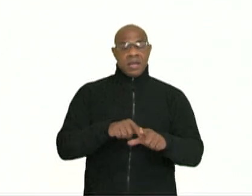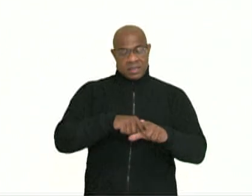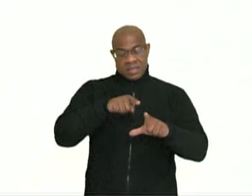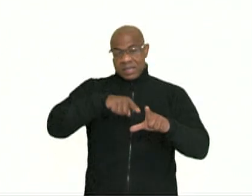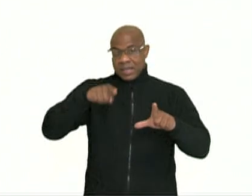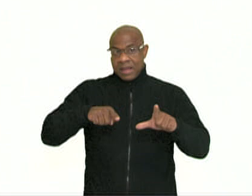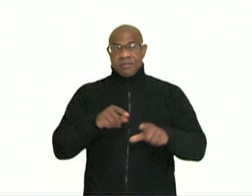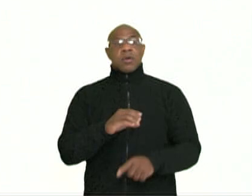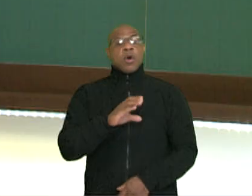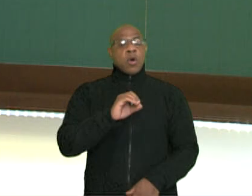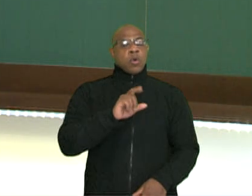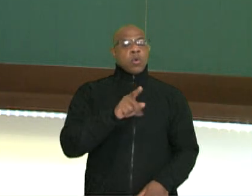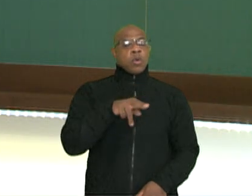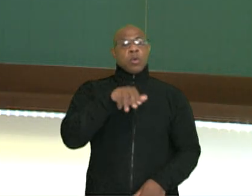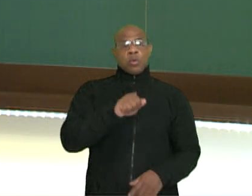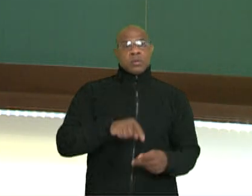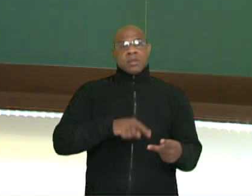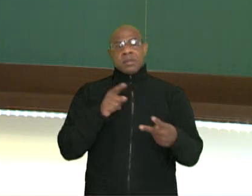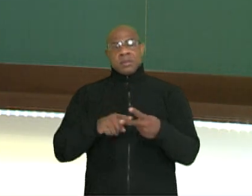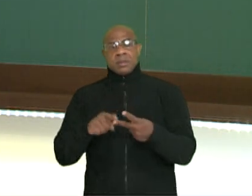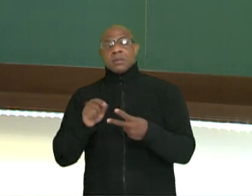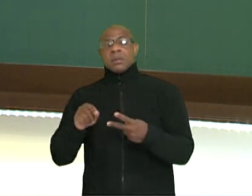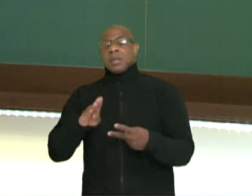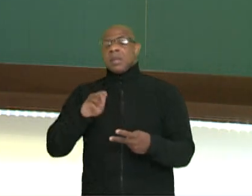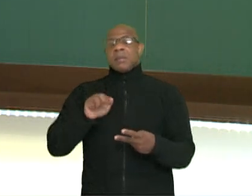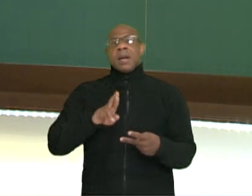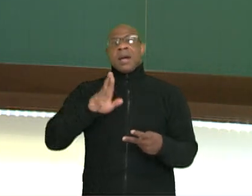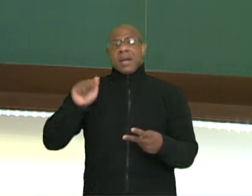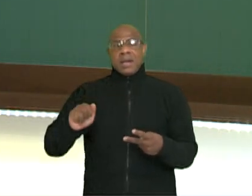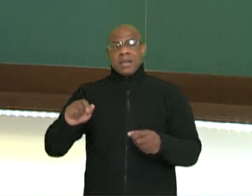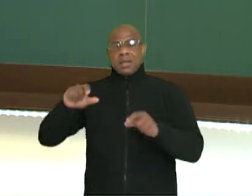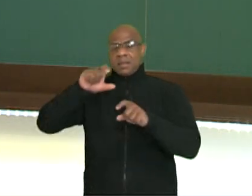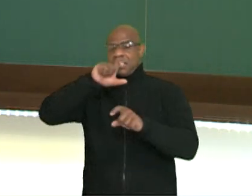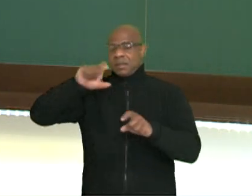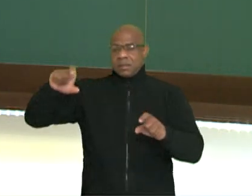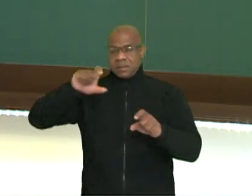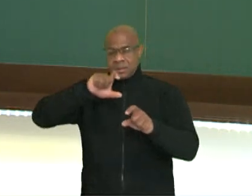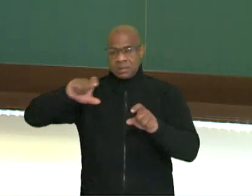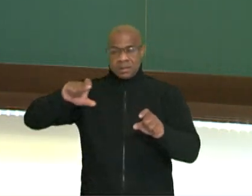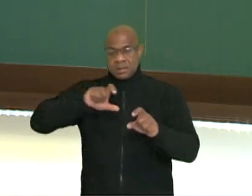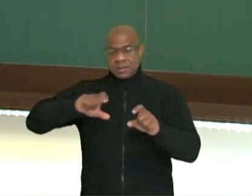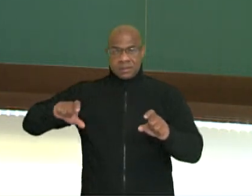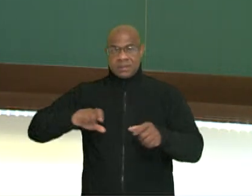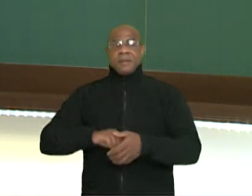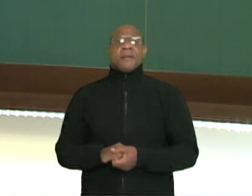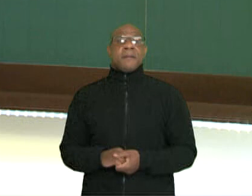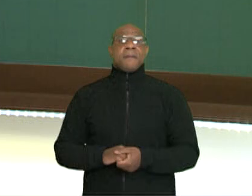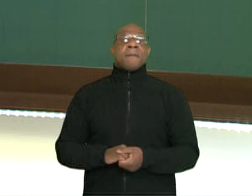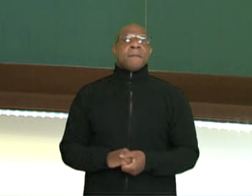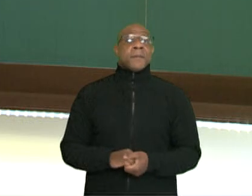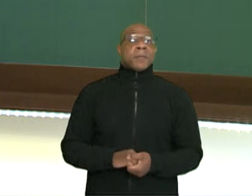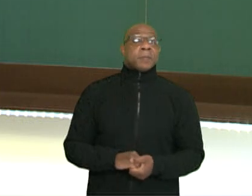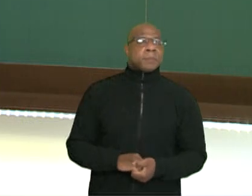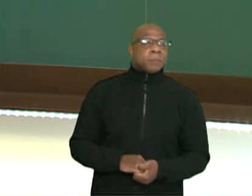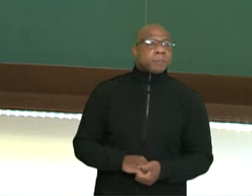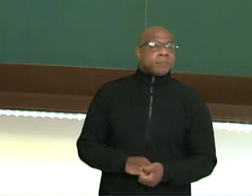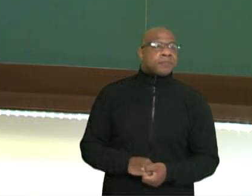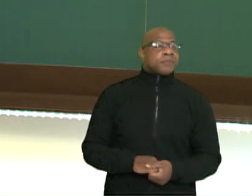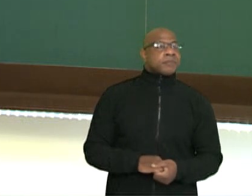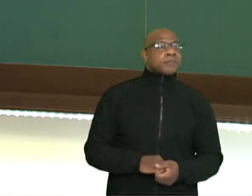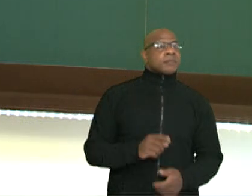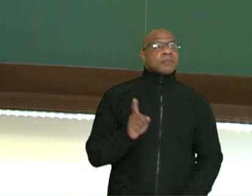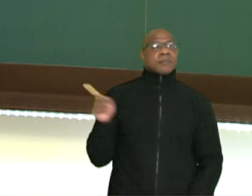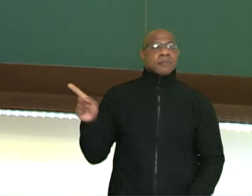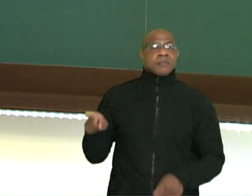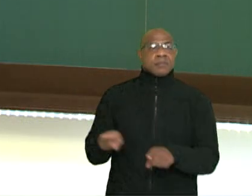ter coluna, lógico. E esse é o gráfico de barras, por ter barrinhas, ok? Esse